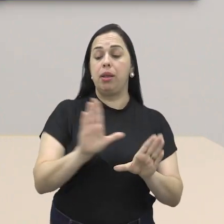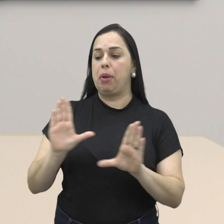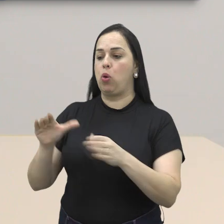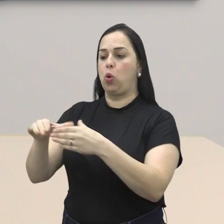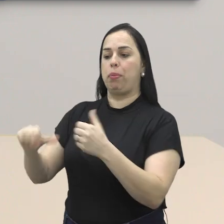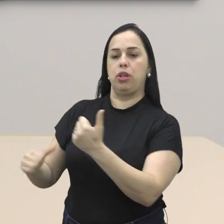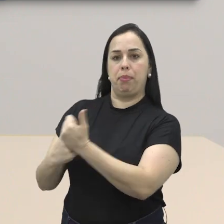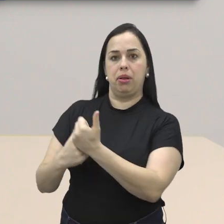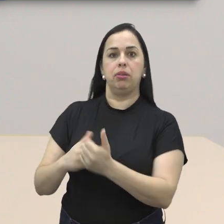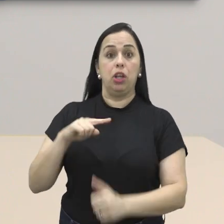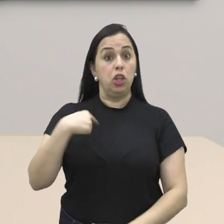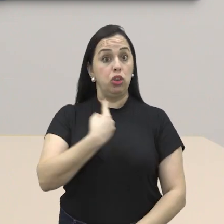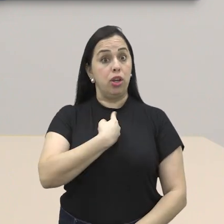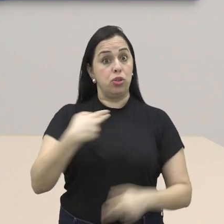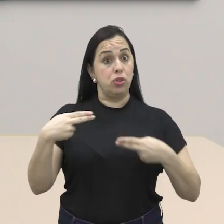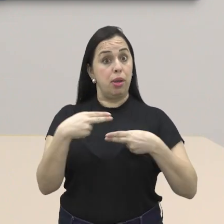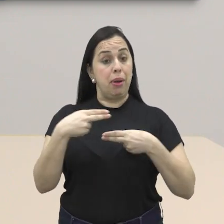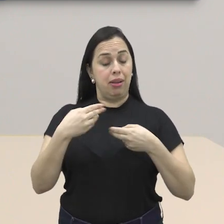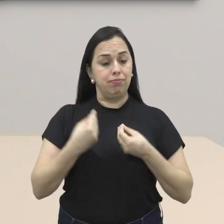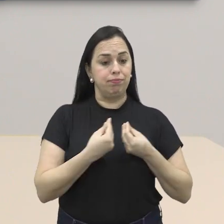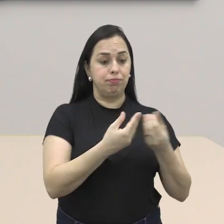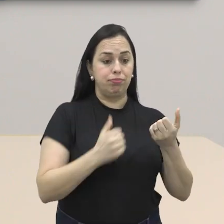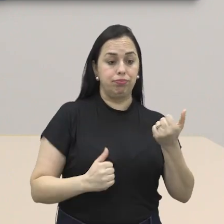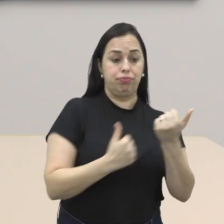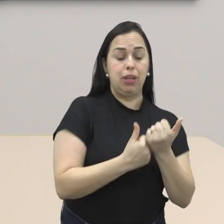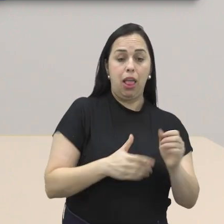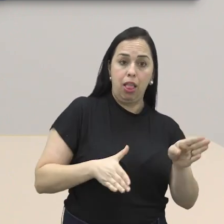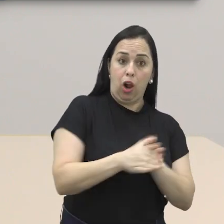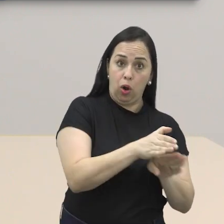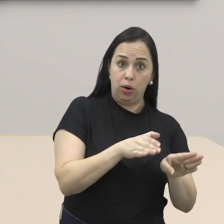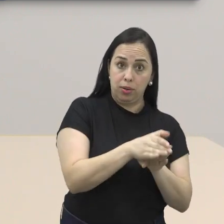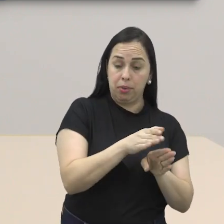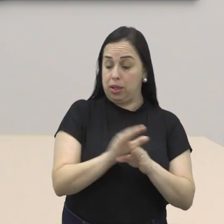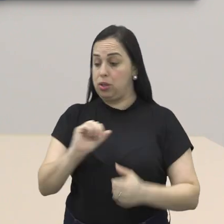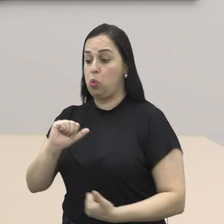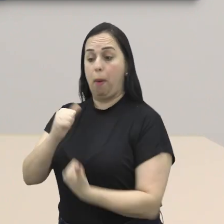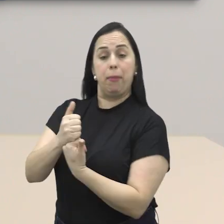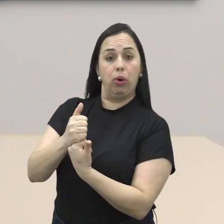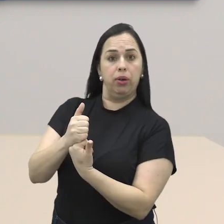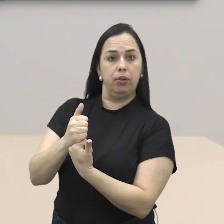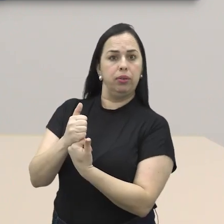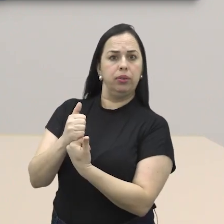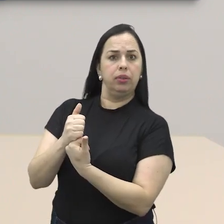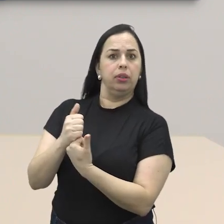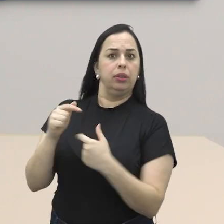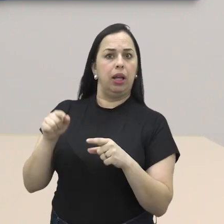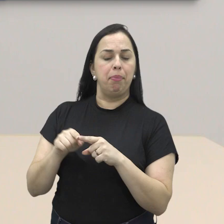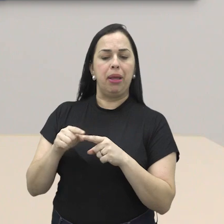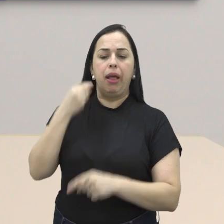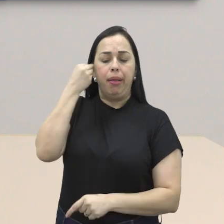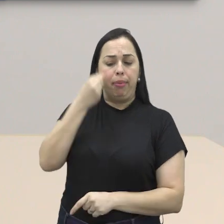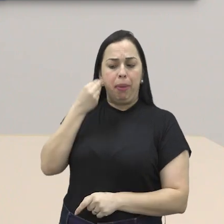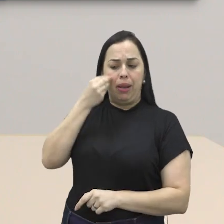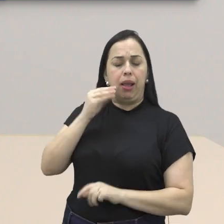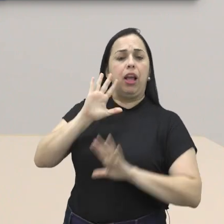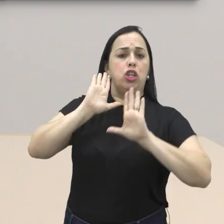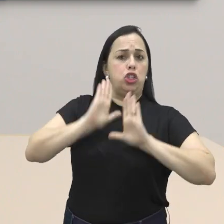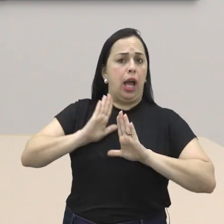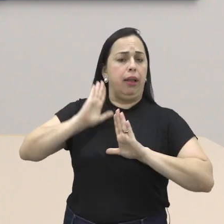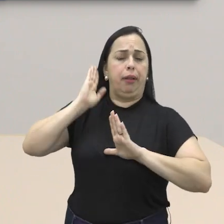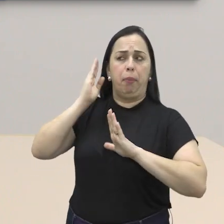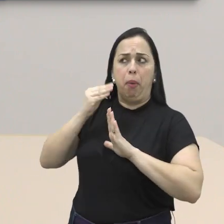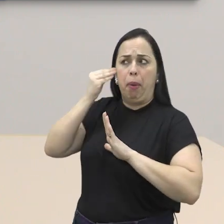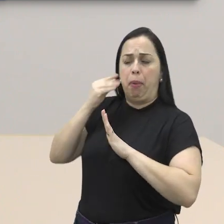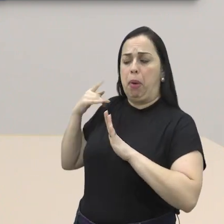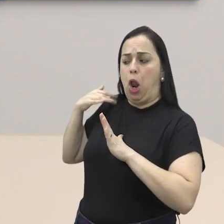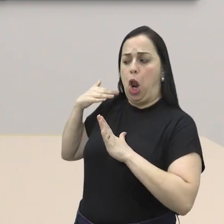aquilo que o Sebrae faz. A gente oferece essa mentoria, essa rede de apoio, transferindo experiência que a gente já conseguiu